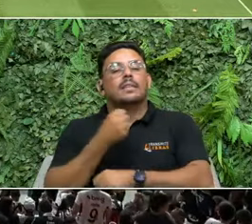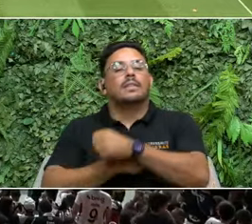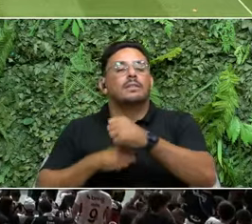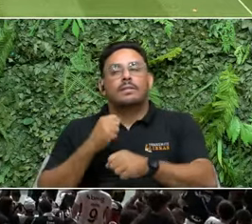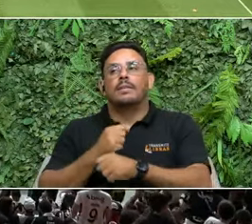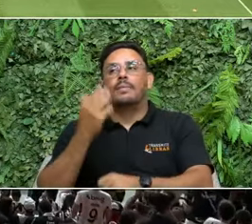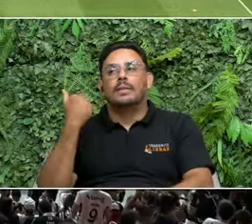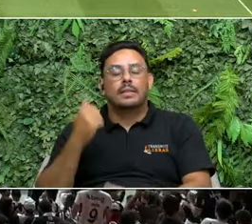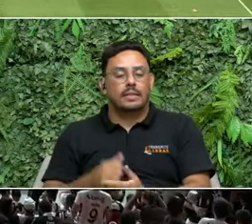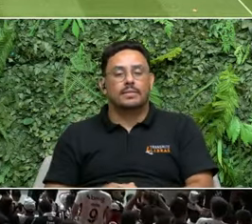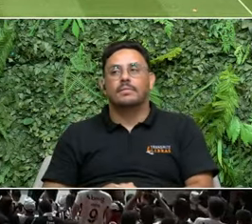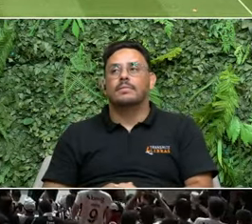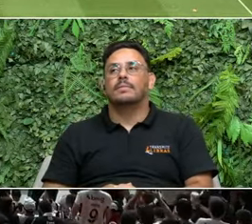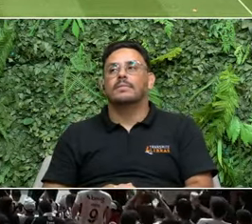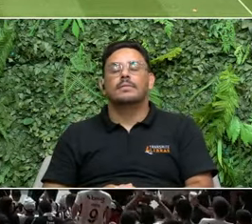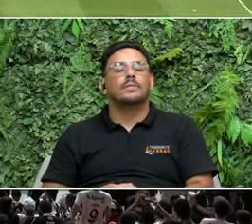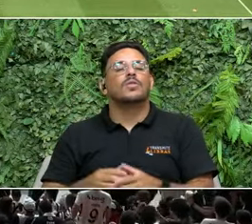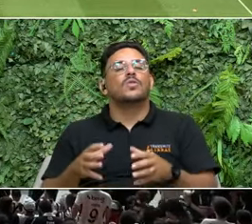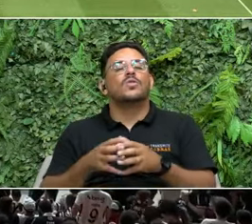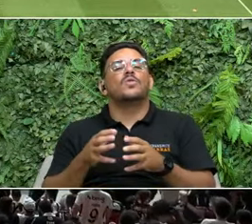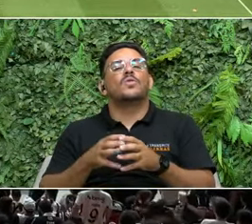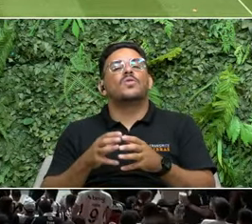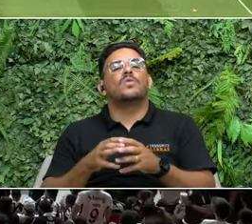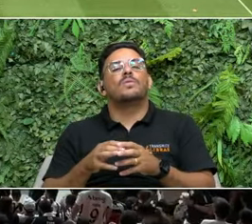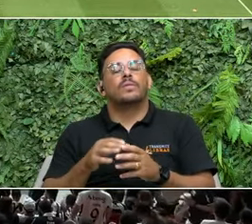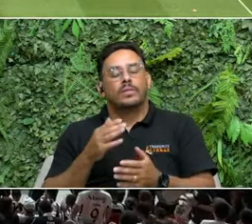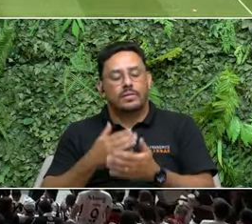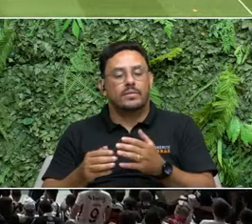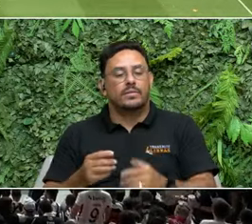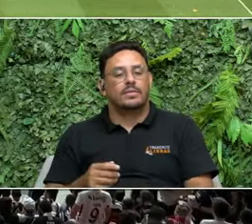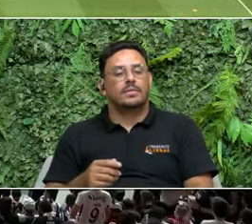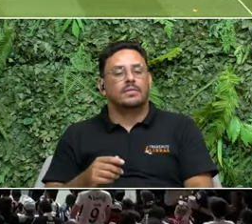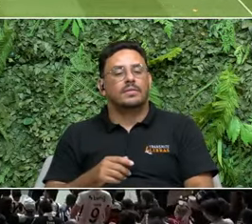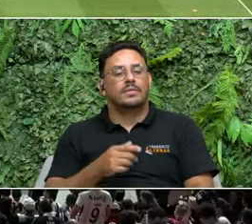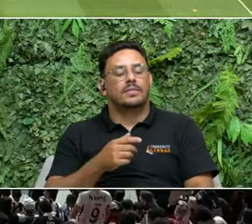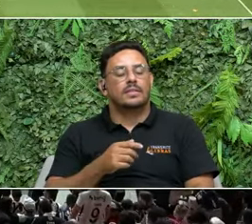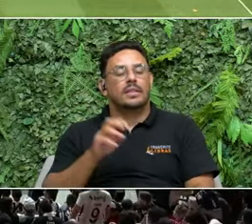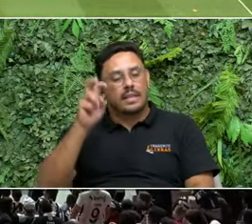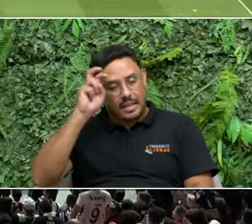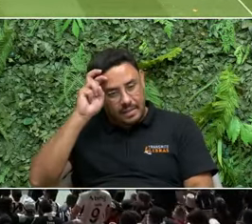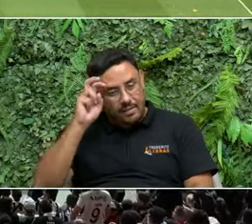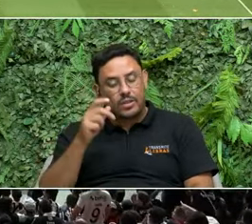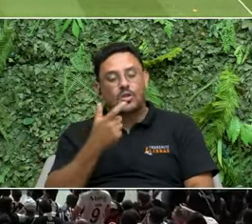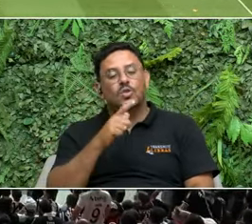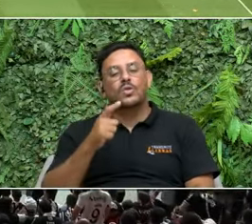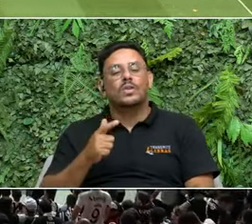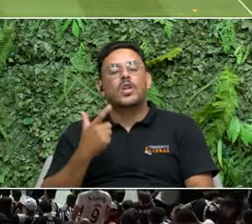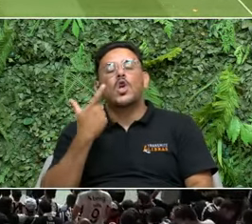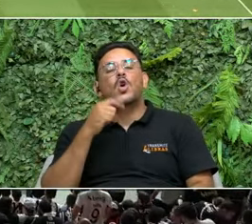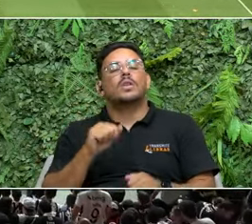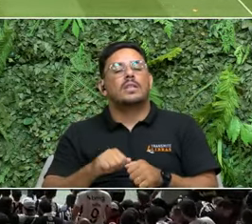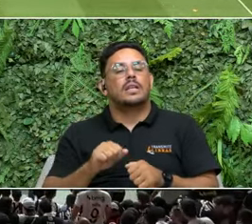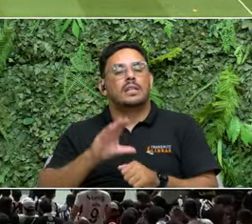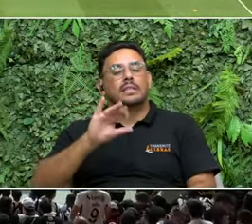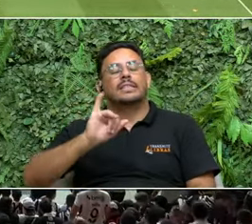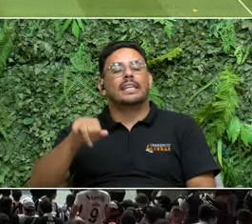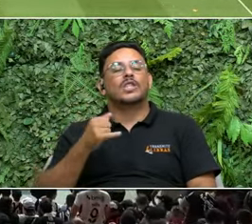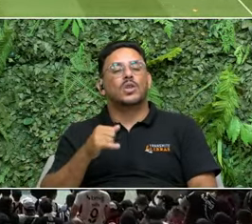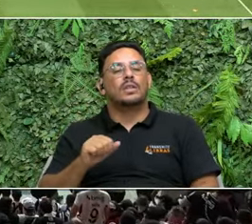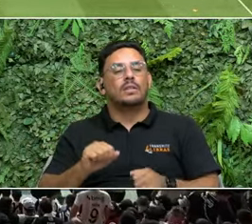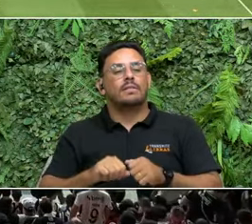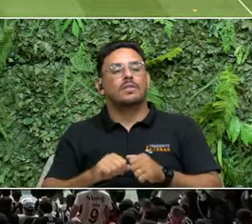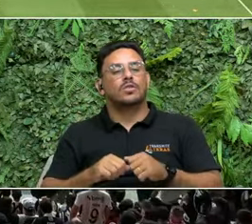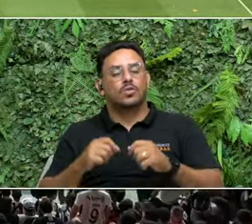passado rapaziada da pelada da quarta-feira né É isso aí quinta quinta-feira quinta-feira ninguém tá aguentando o CJ o CJ fez um gol